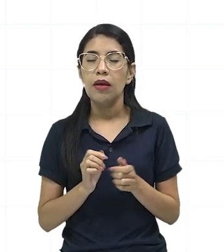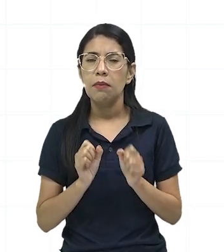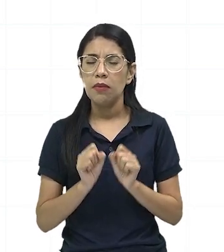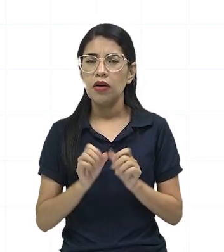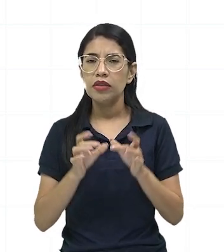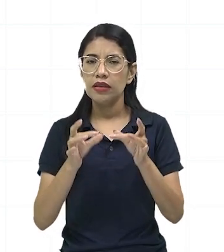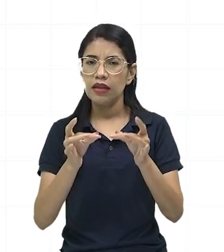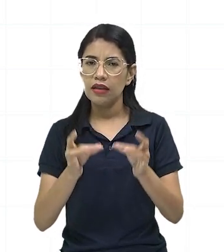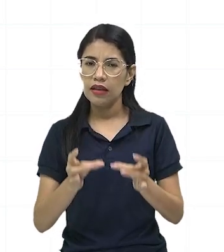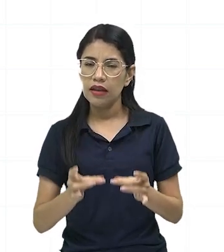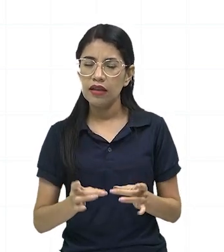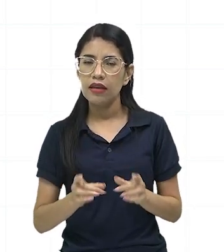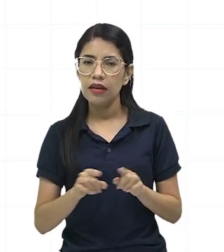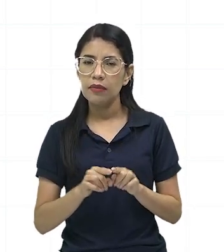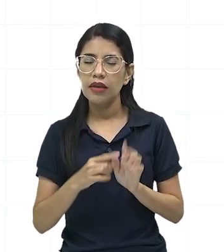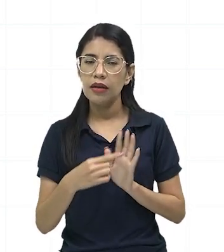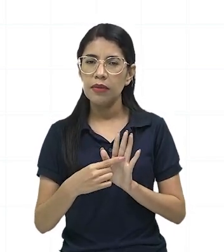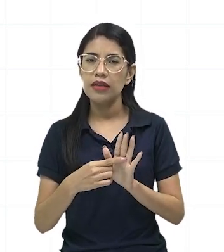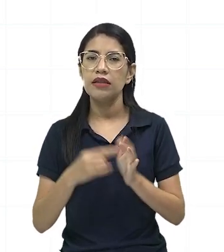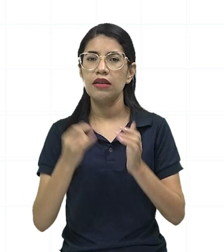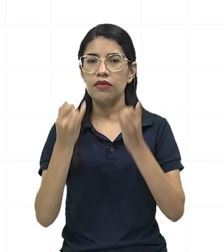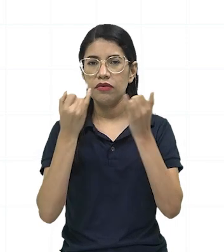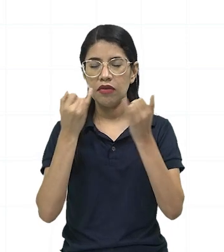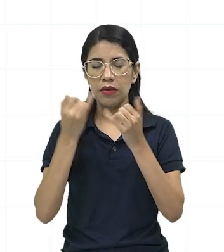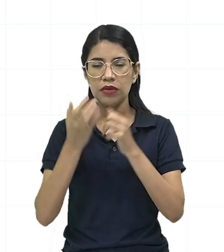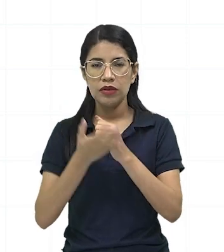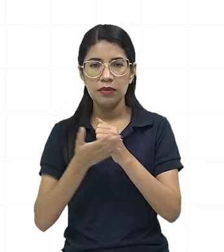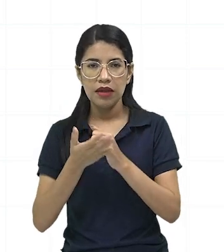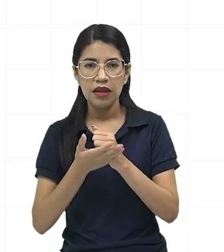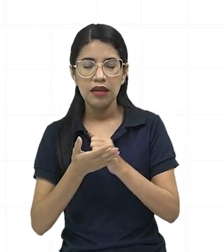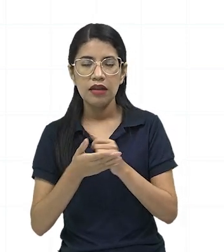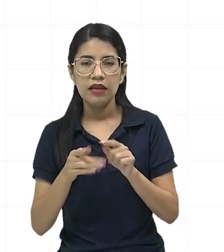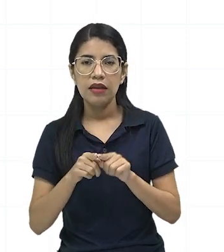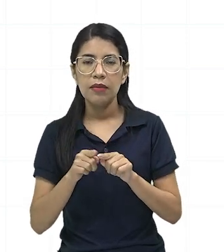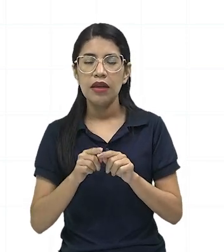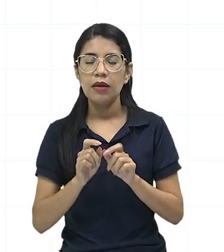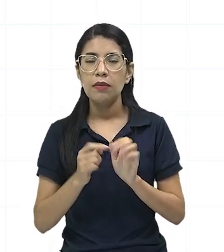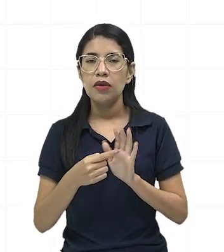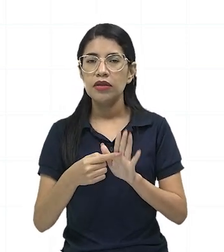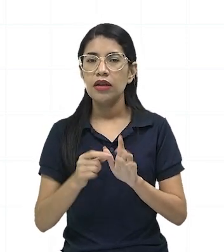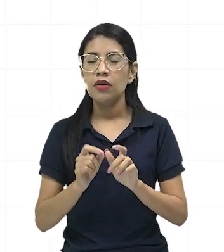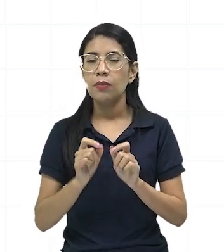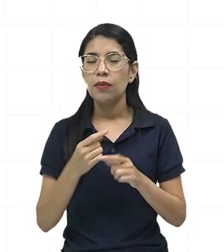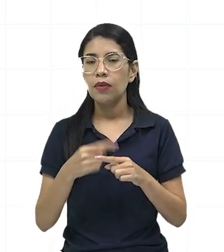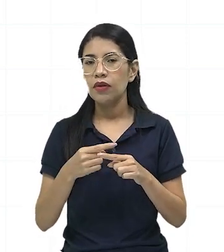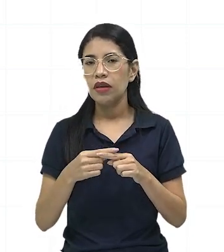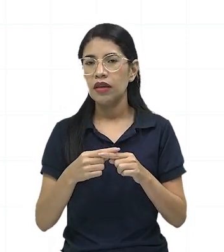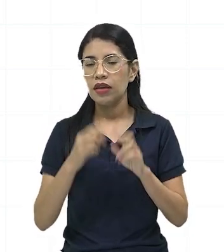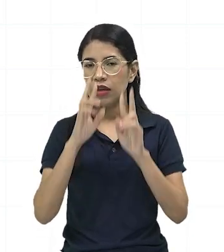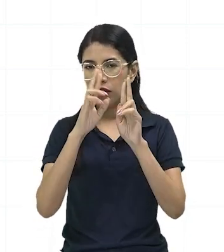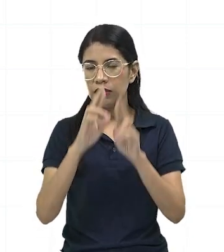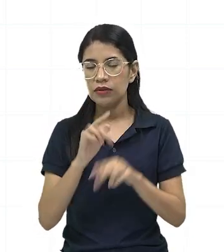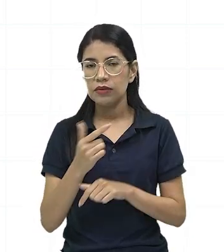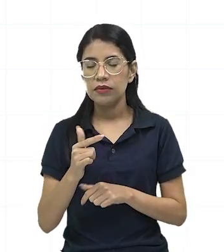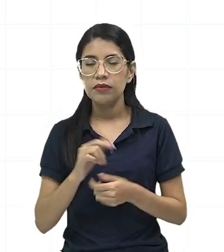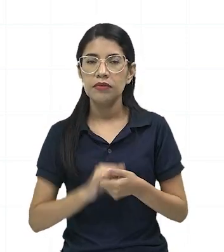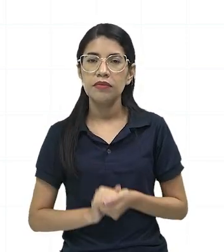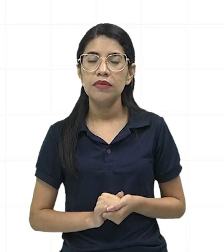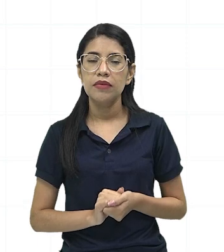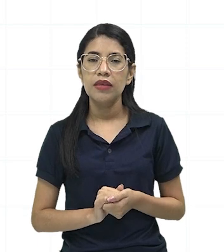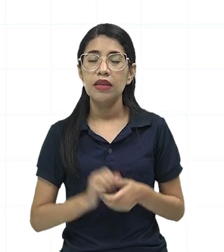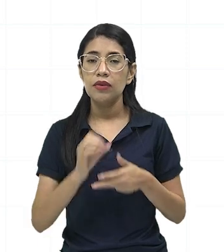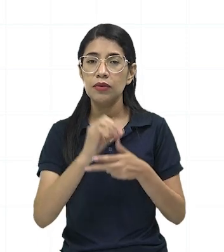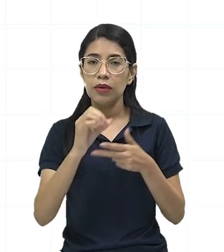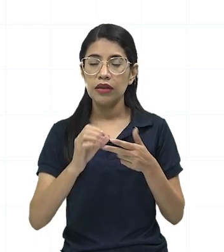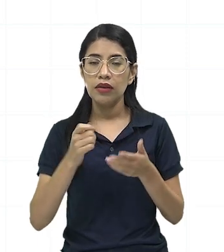falar sobre documentários que mostram situações em que esses direitos humanos não são respeitados. Seria importante, engrandeceria o texto e no Enem é